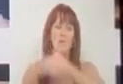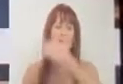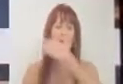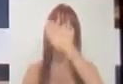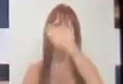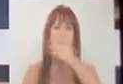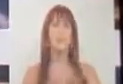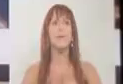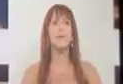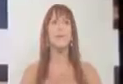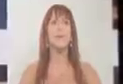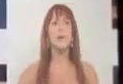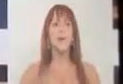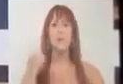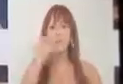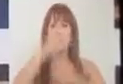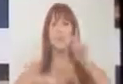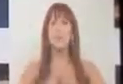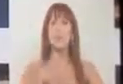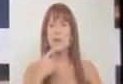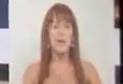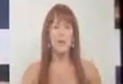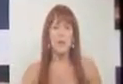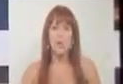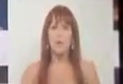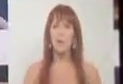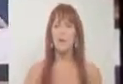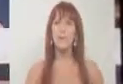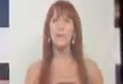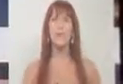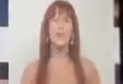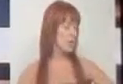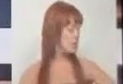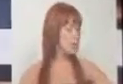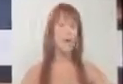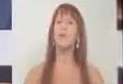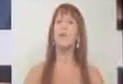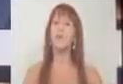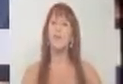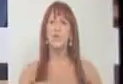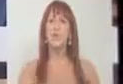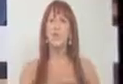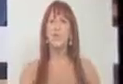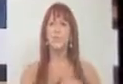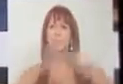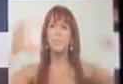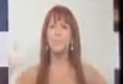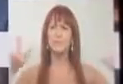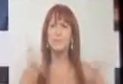autarcas e não contra os autarcas, será ouvindo as populações e não contra as populações. Esta reforma